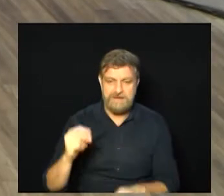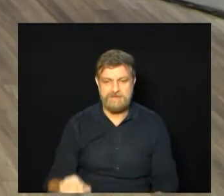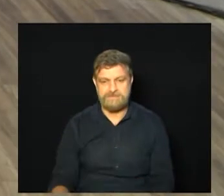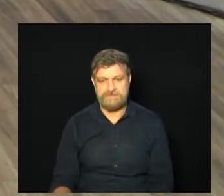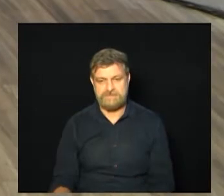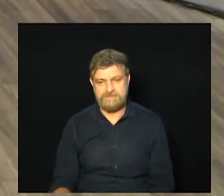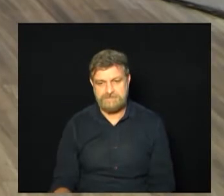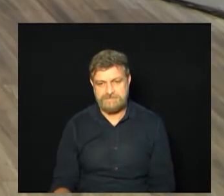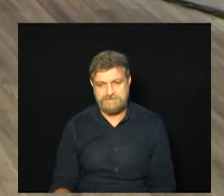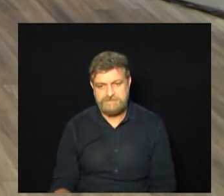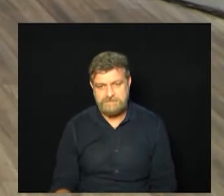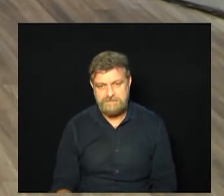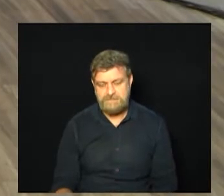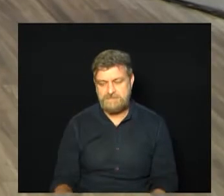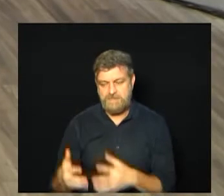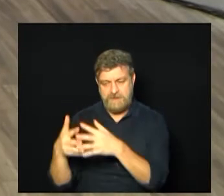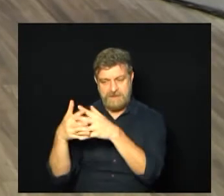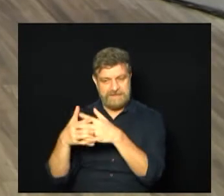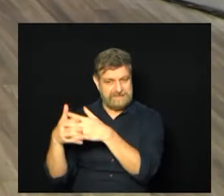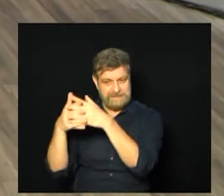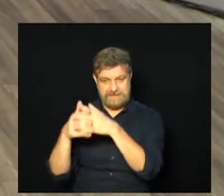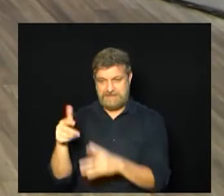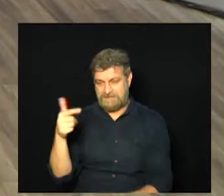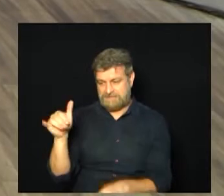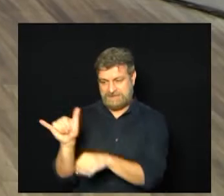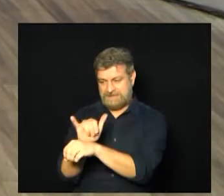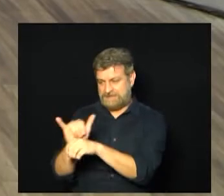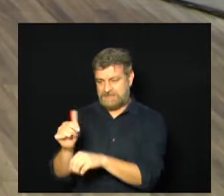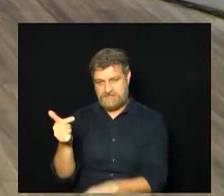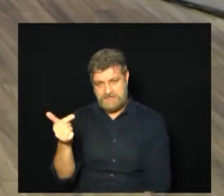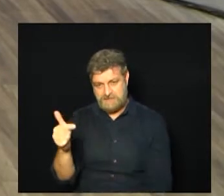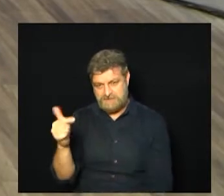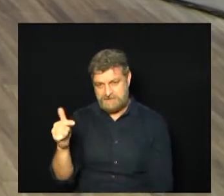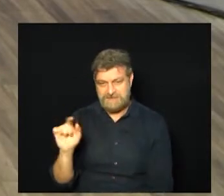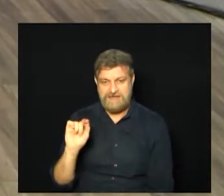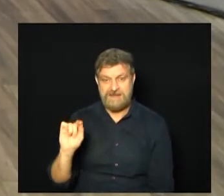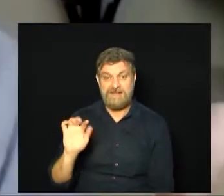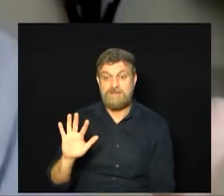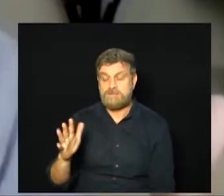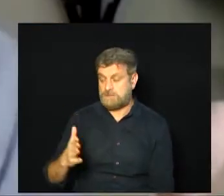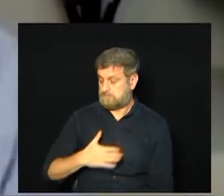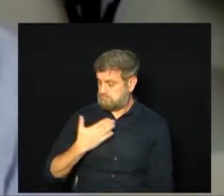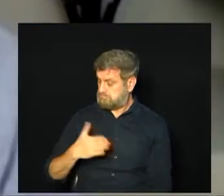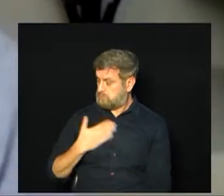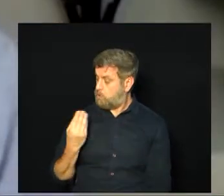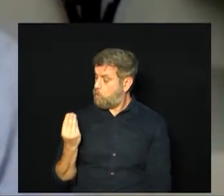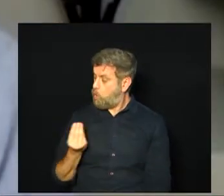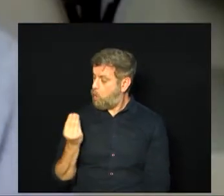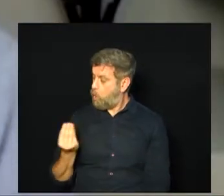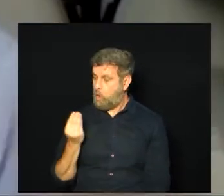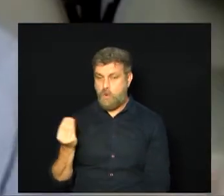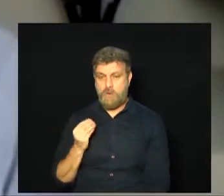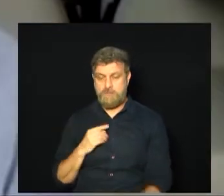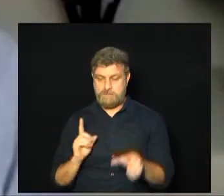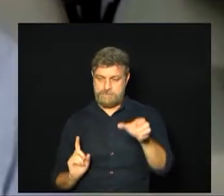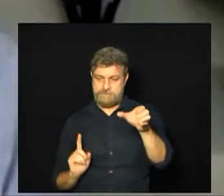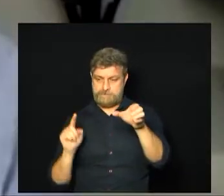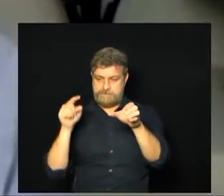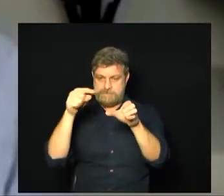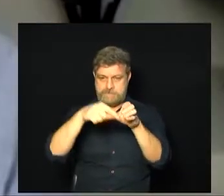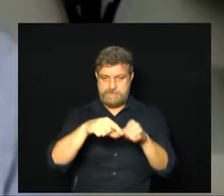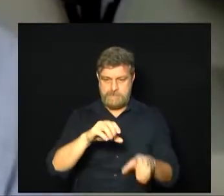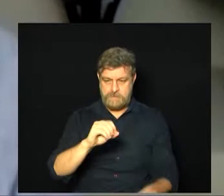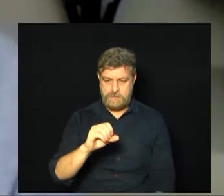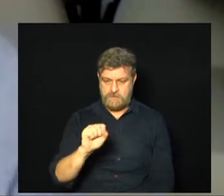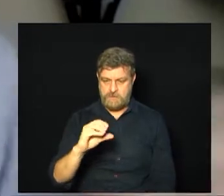Não era comum, os Estados Unidos não tinha essa estratégia e eles ficaram assim, sem saber como marcar. Oscar, tudo que